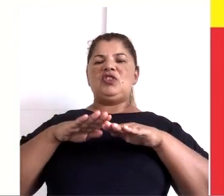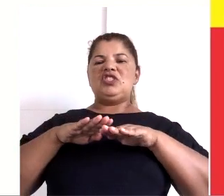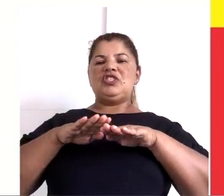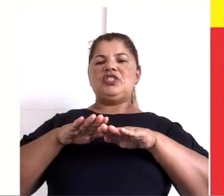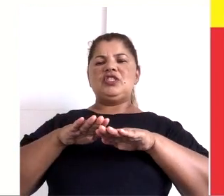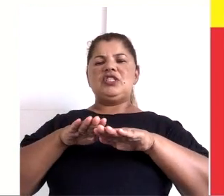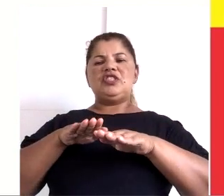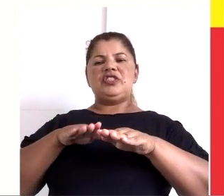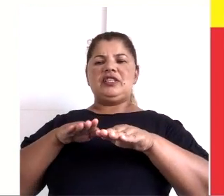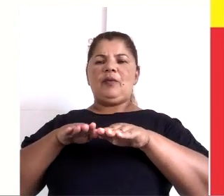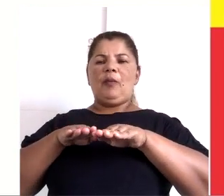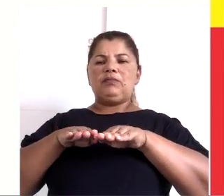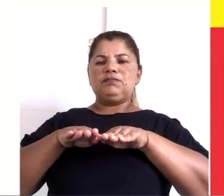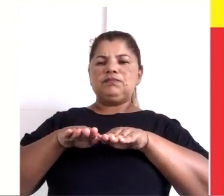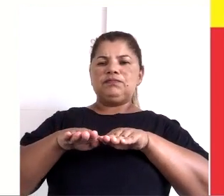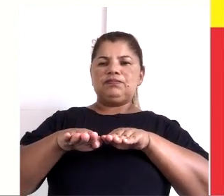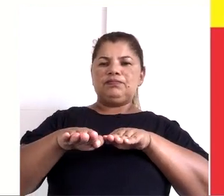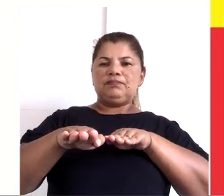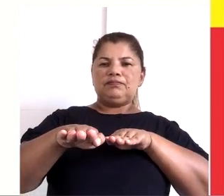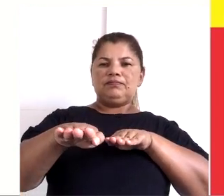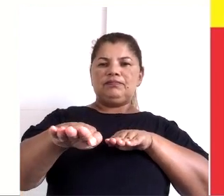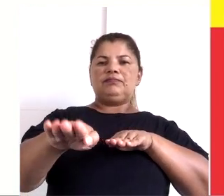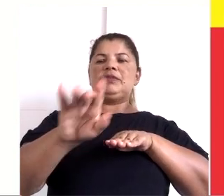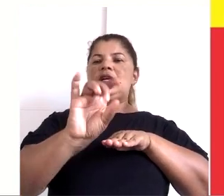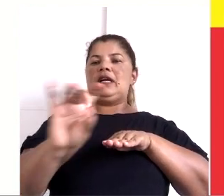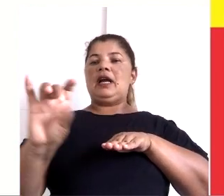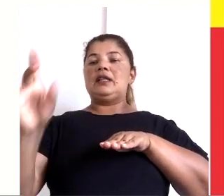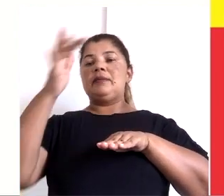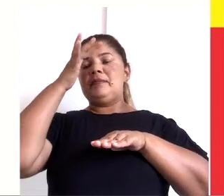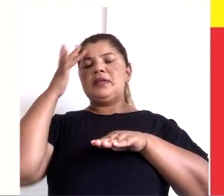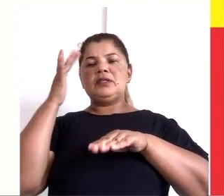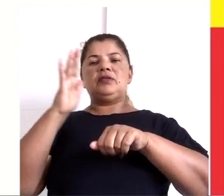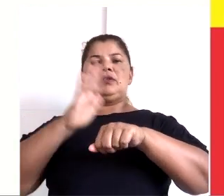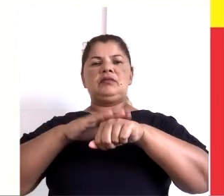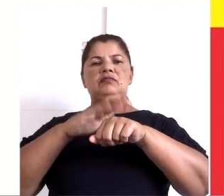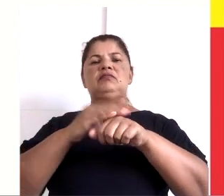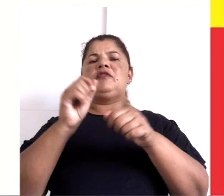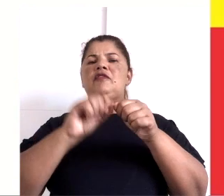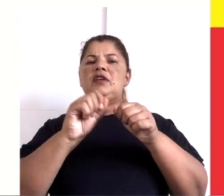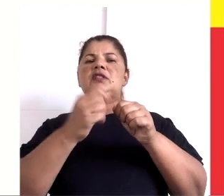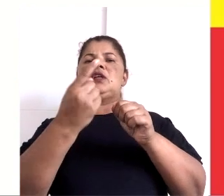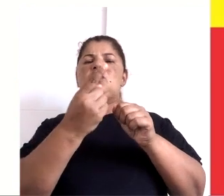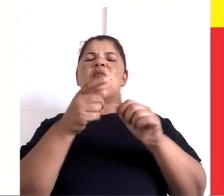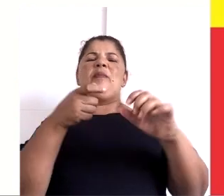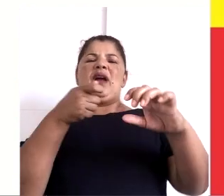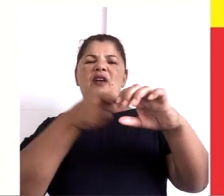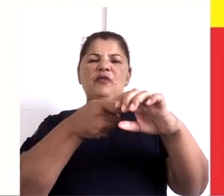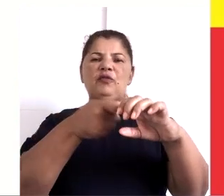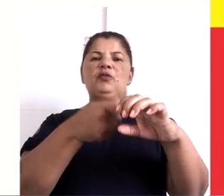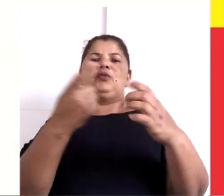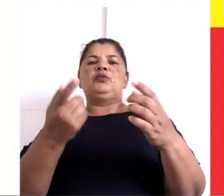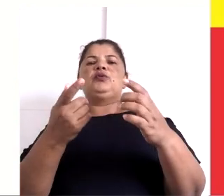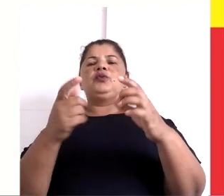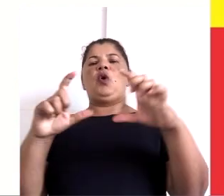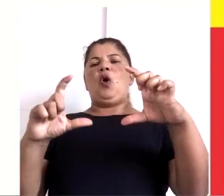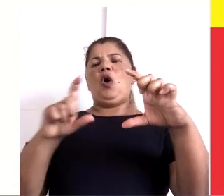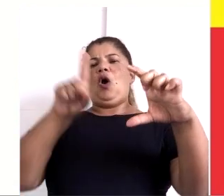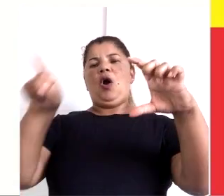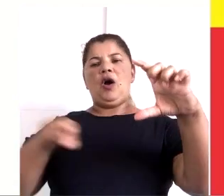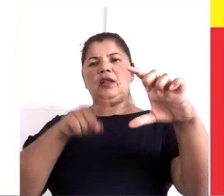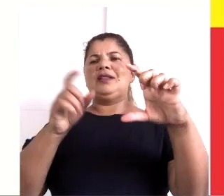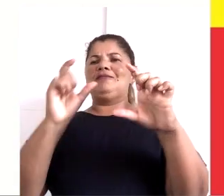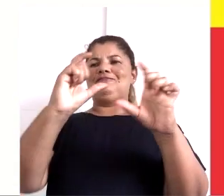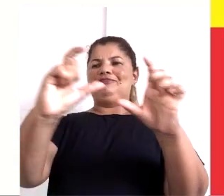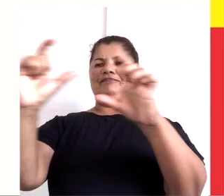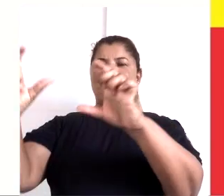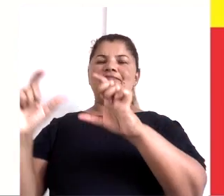por que é assim, tá? Então, cada pessoa aí tem a sua função, cada pessoa aí coloca seu parafuso, coloca sua roda. Então, a